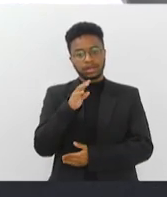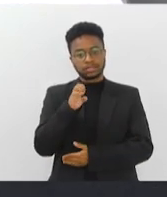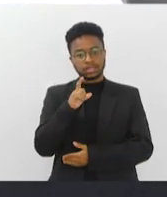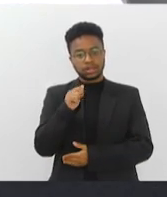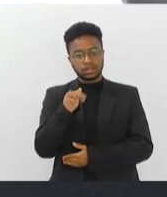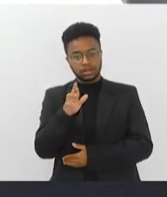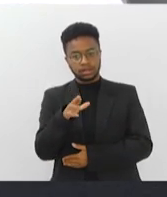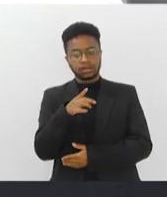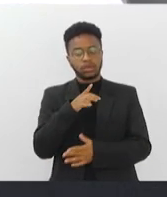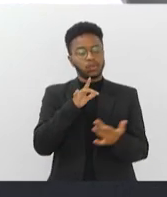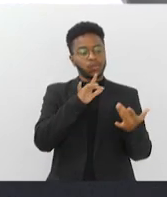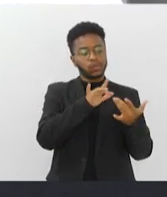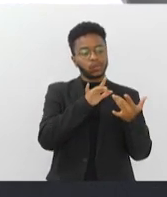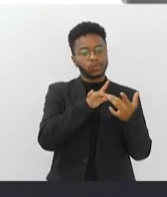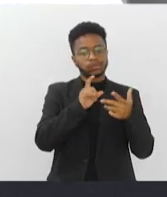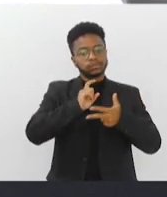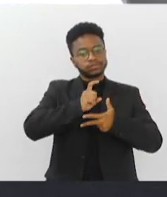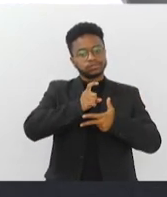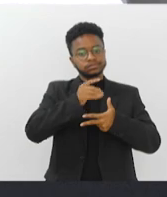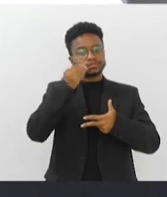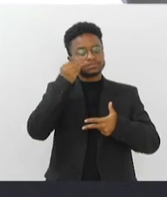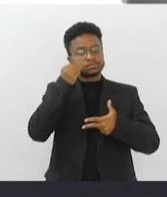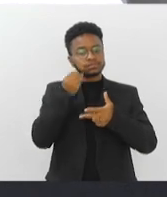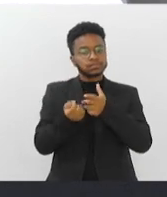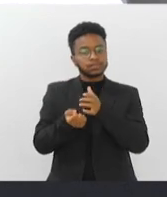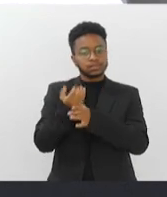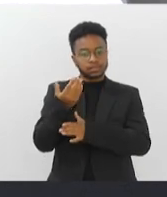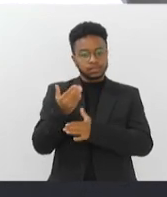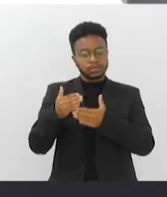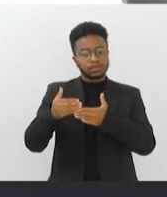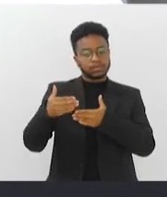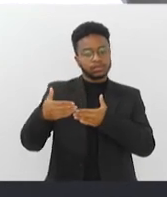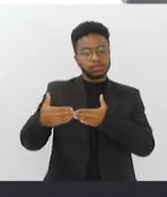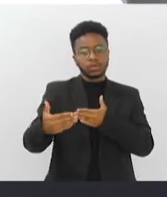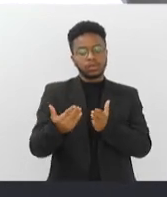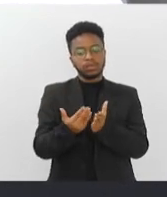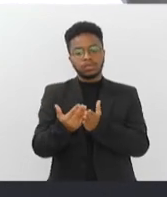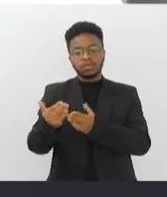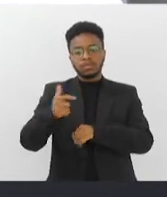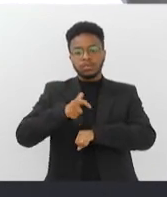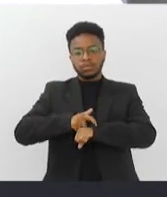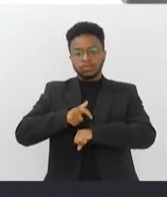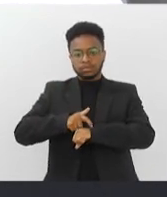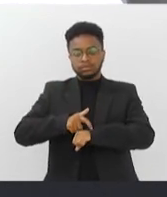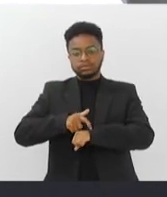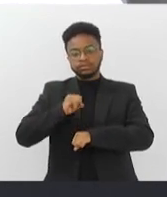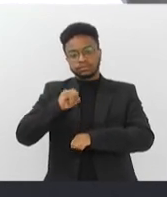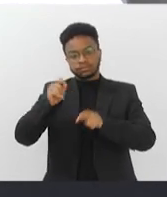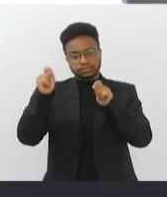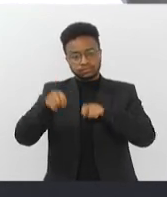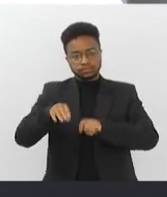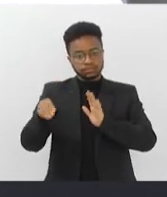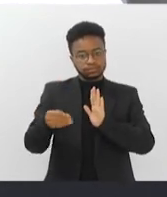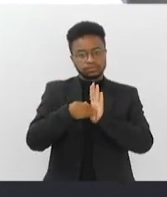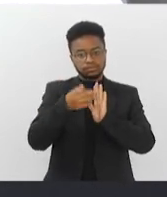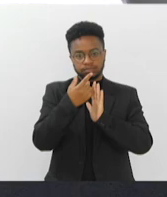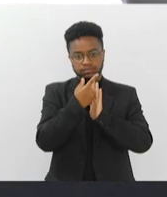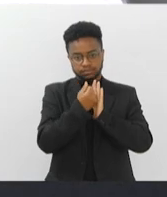que fossem implementadas a partir do momento que fosse possível